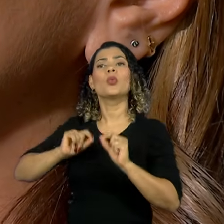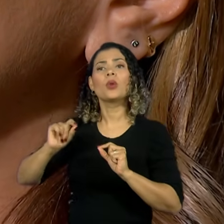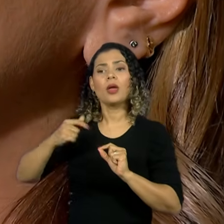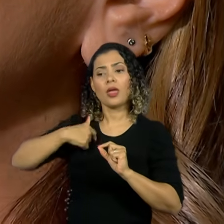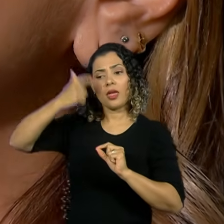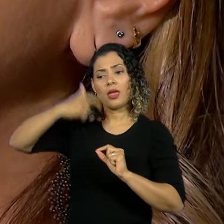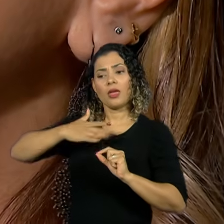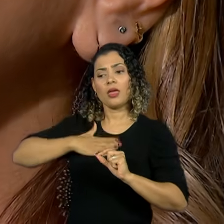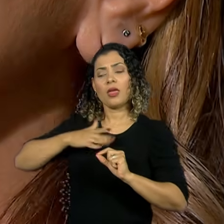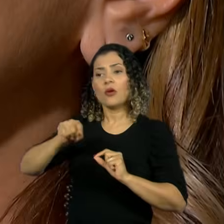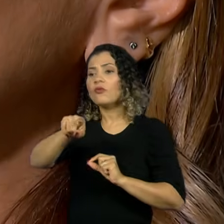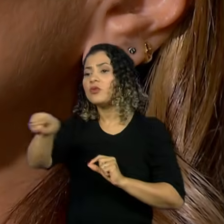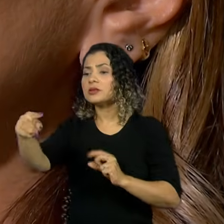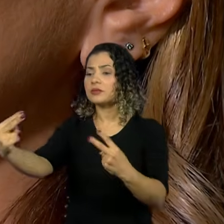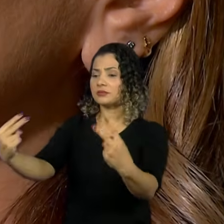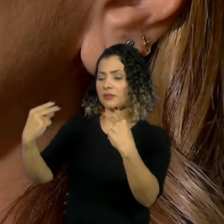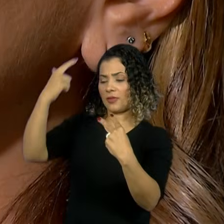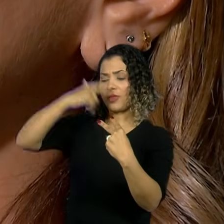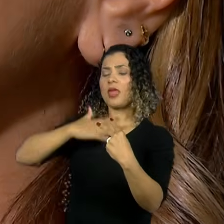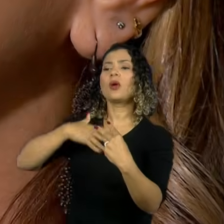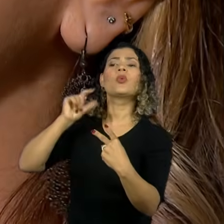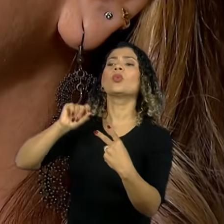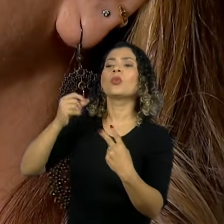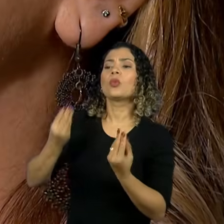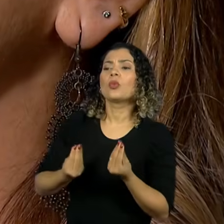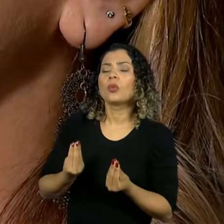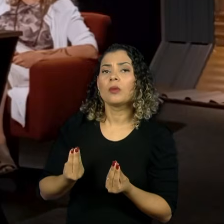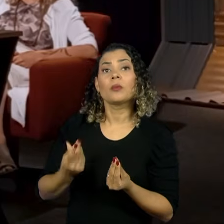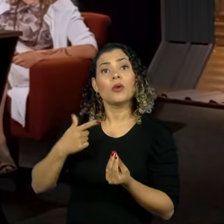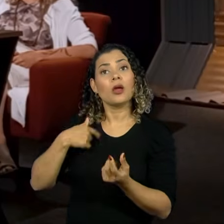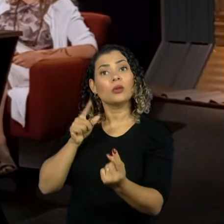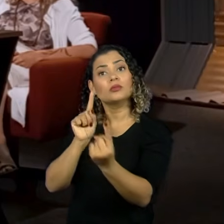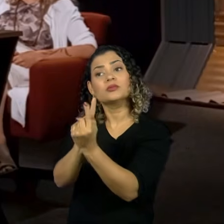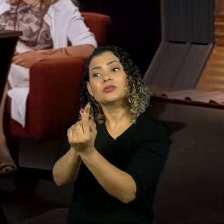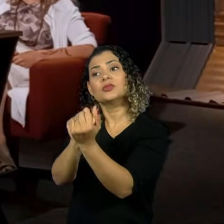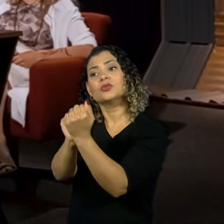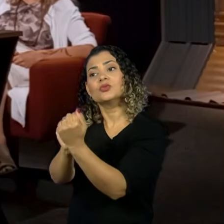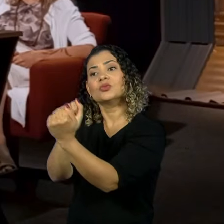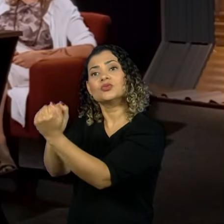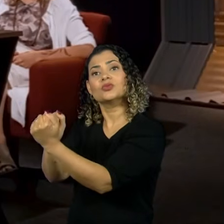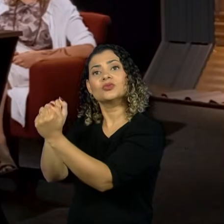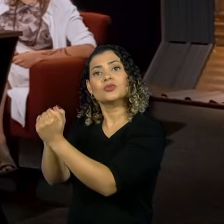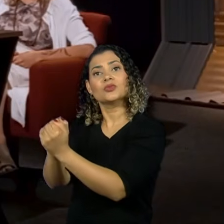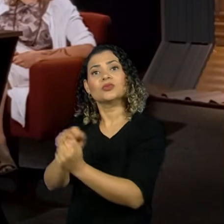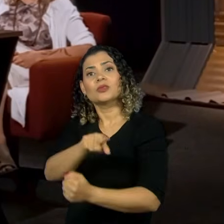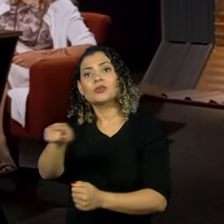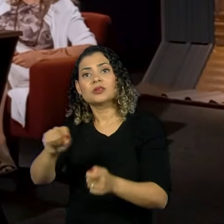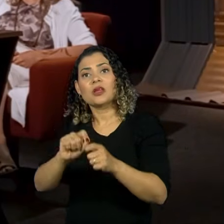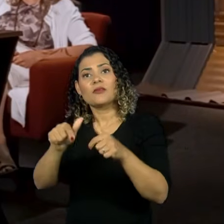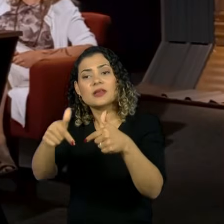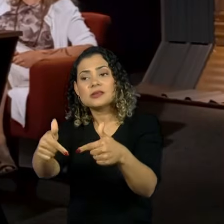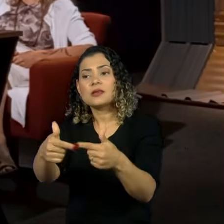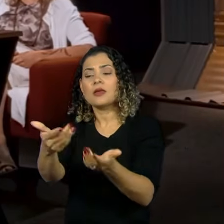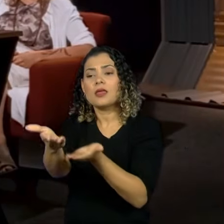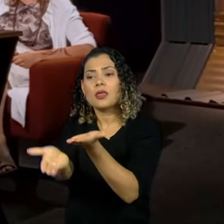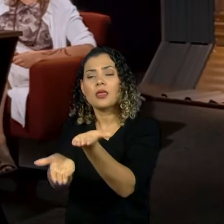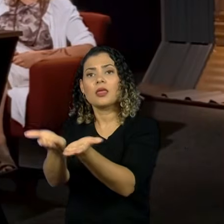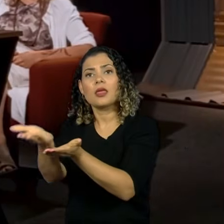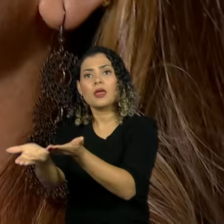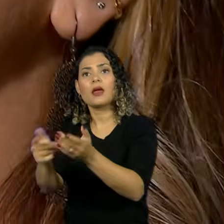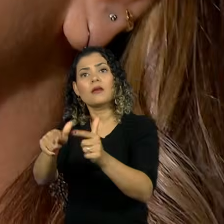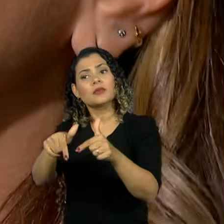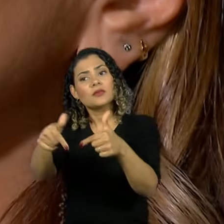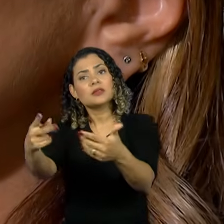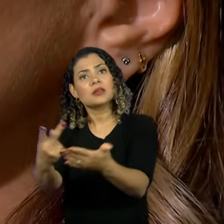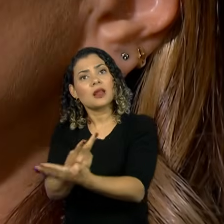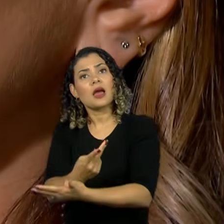Eu dediquei muito tempo junto deles, argumentando o que eles tinham que fazer, o que eles não tinham que fazer, o que eles estavam fazendo